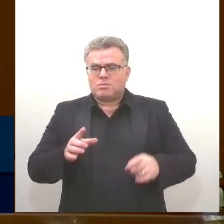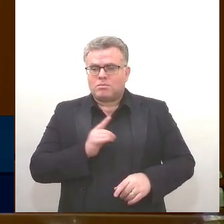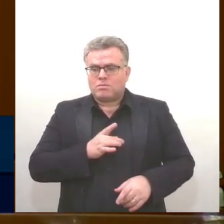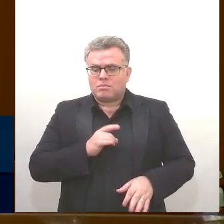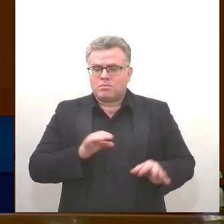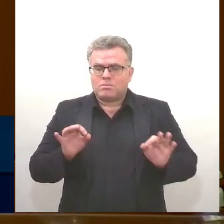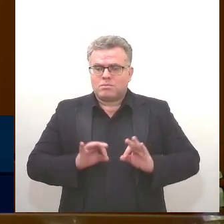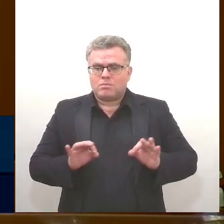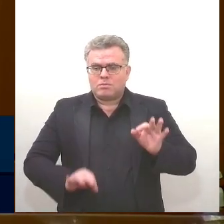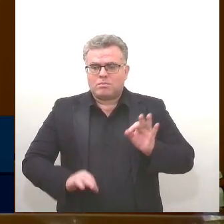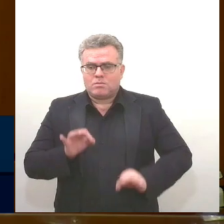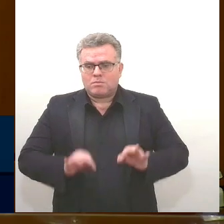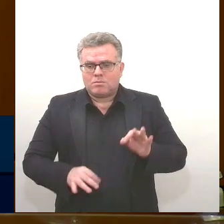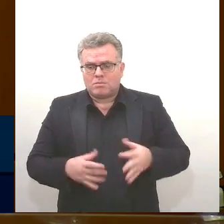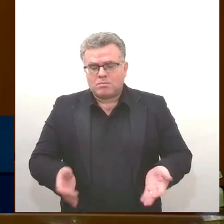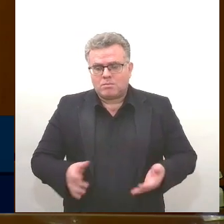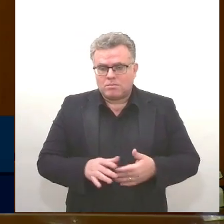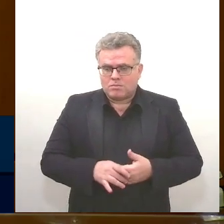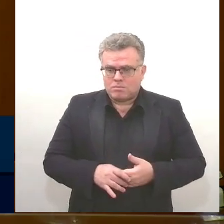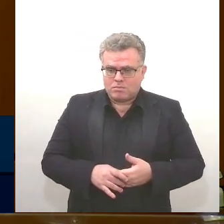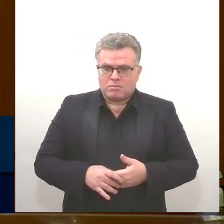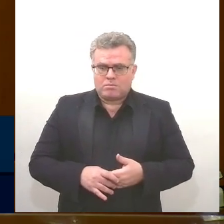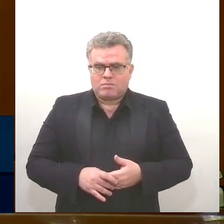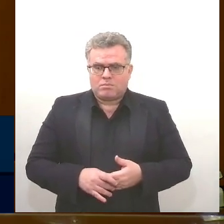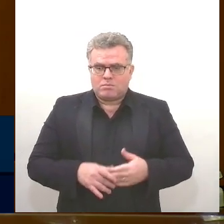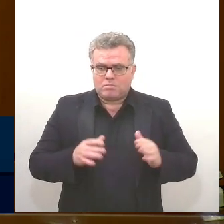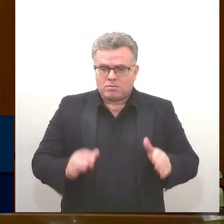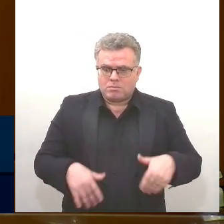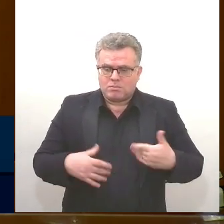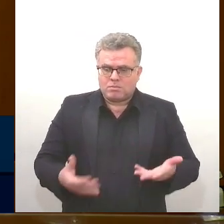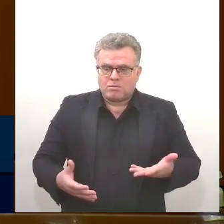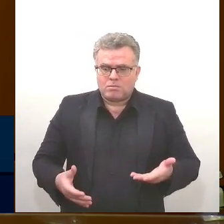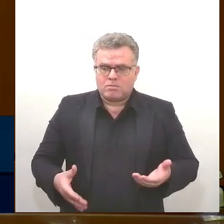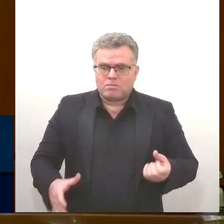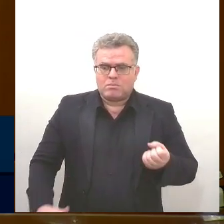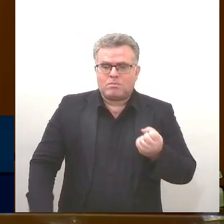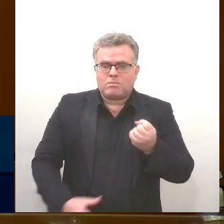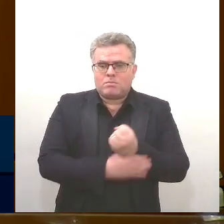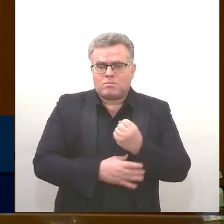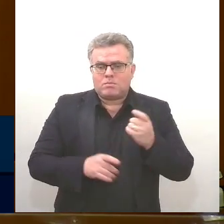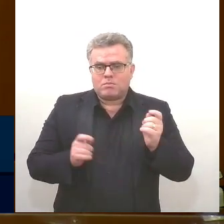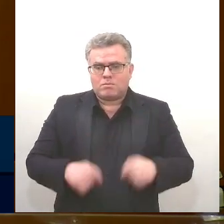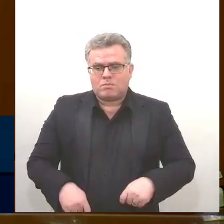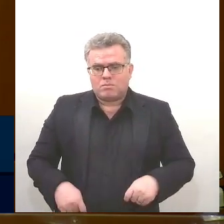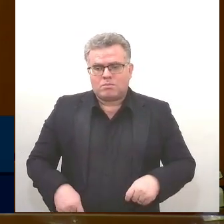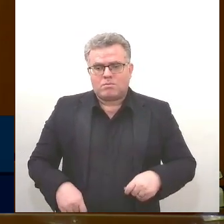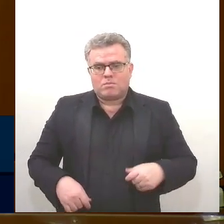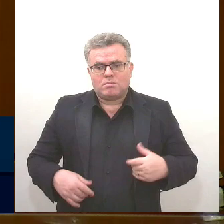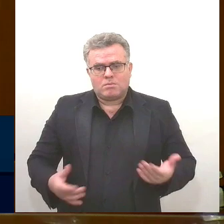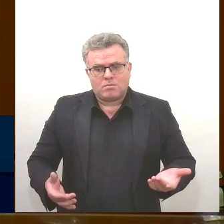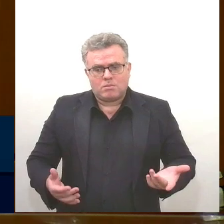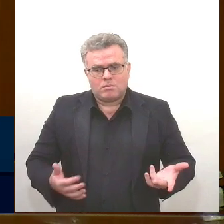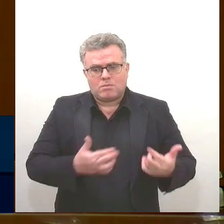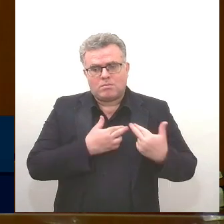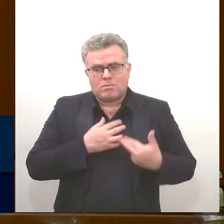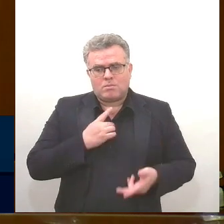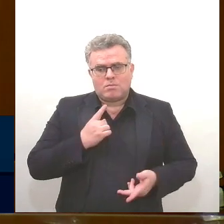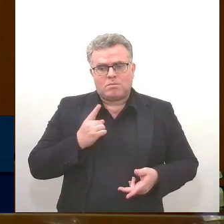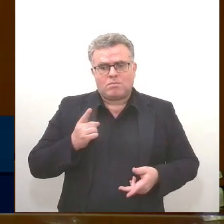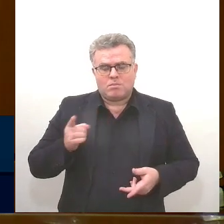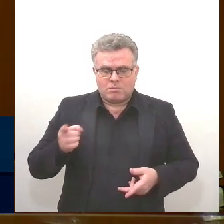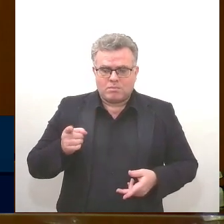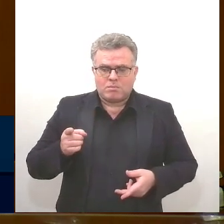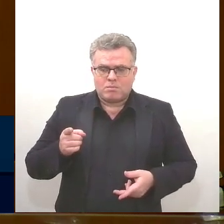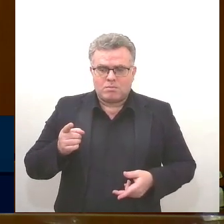Justiça eles se sentem protegidos pelos coronéis da política de lagarto que nada